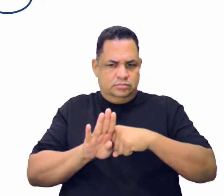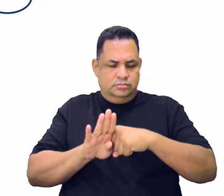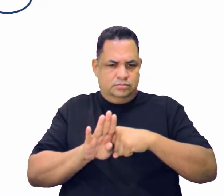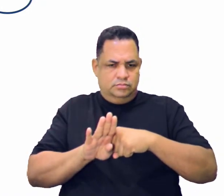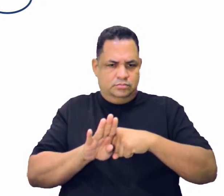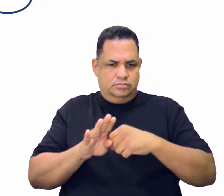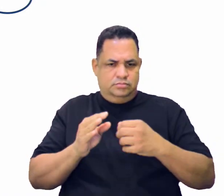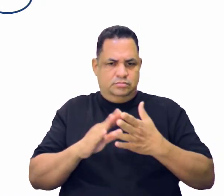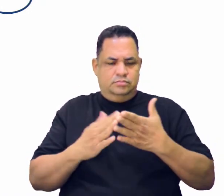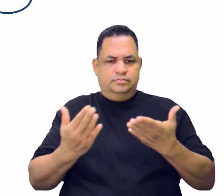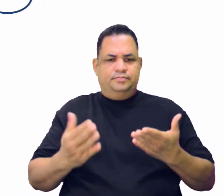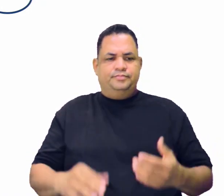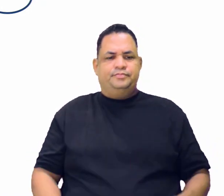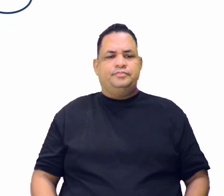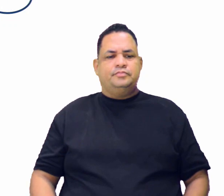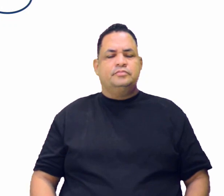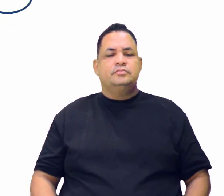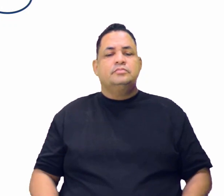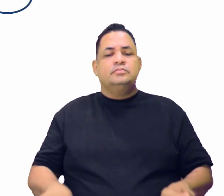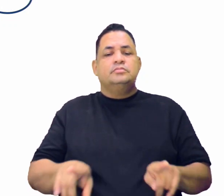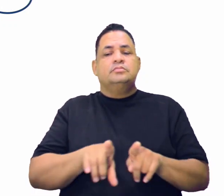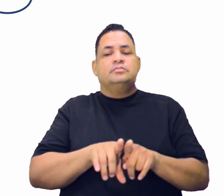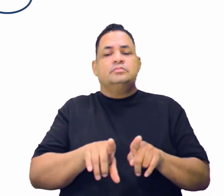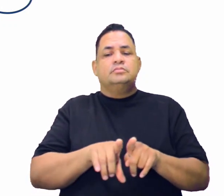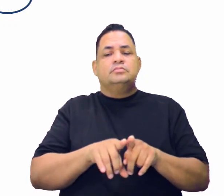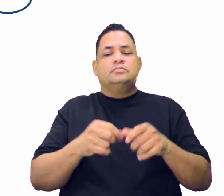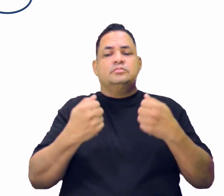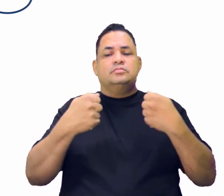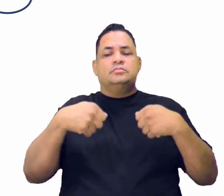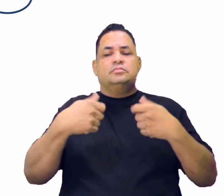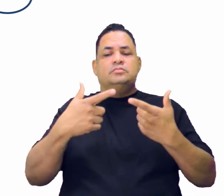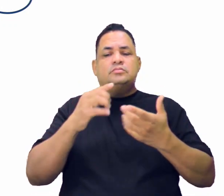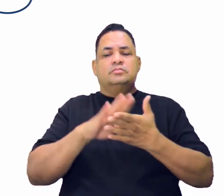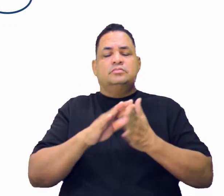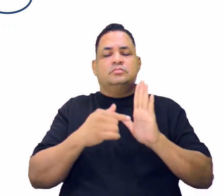bom? Substantivo. Ele também pode